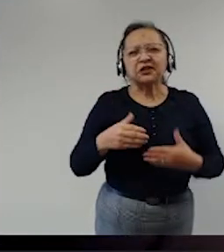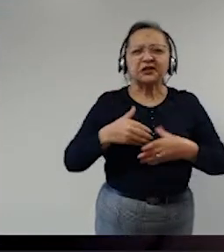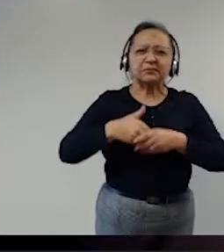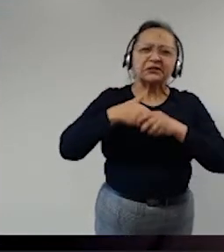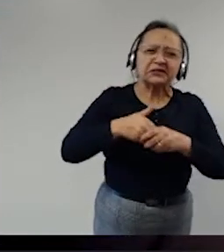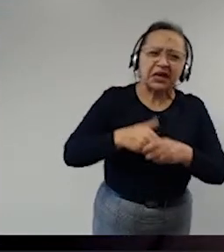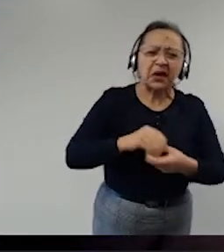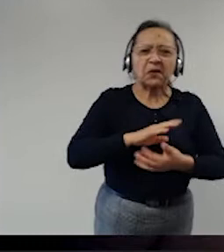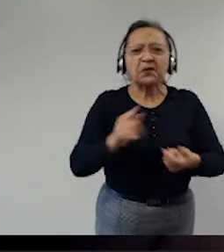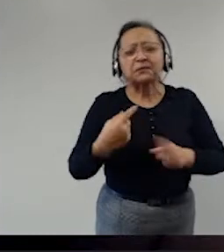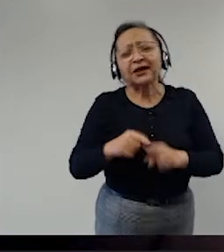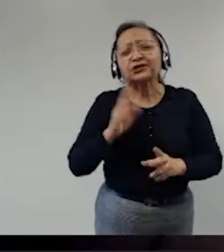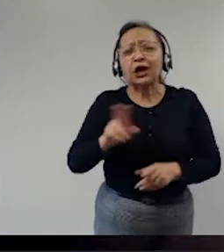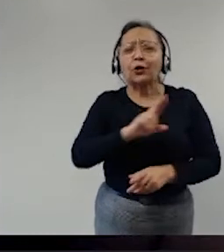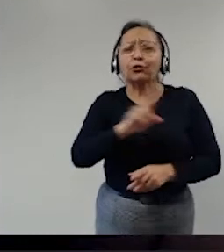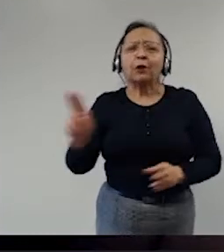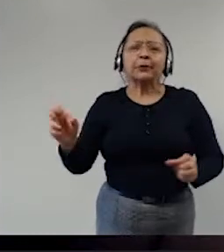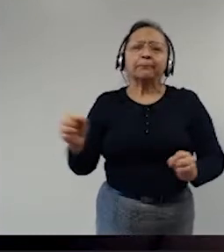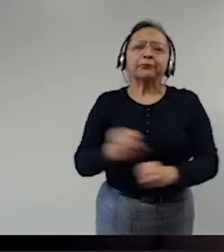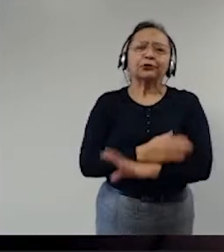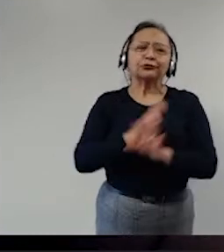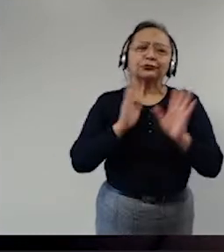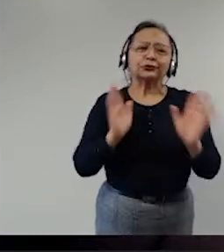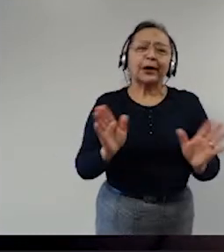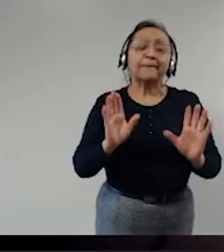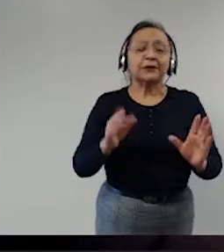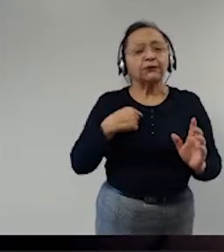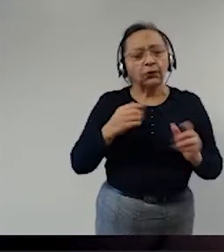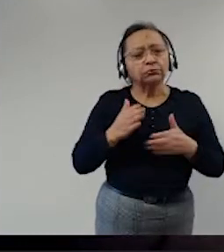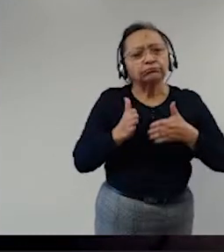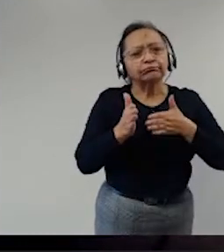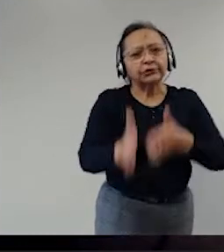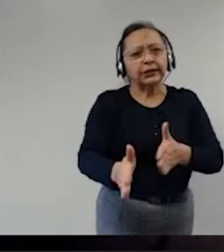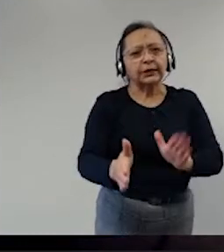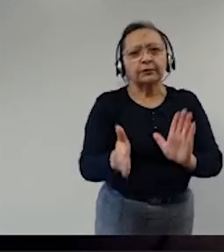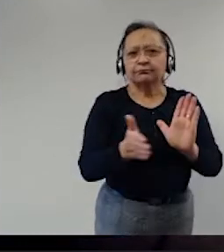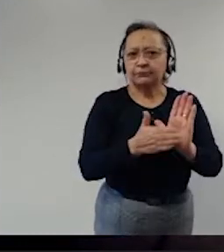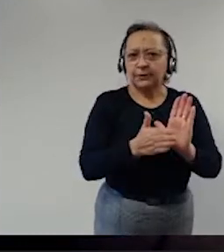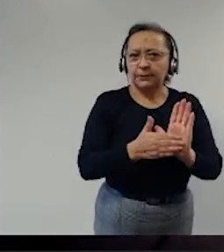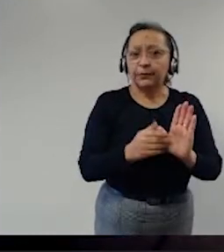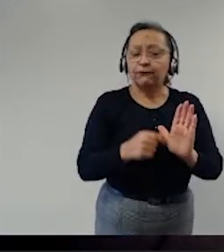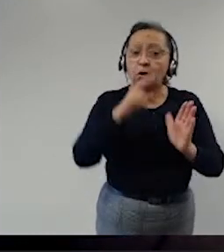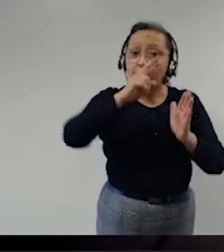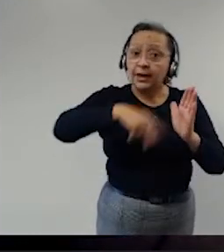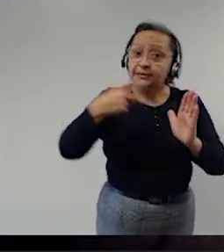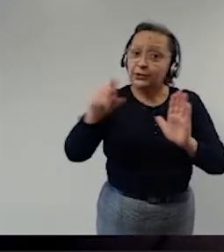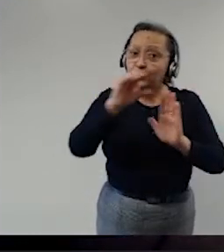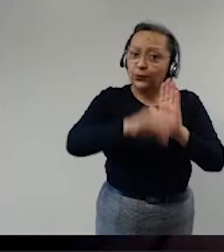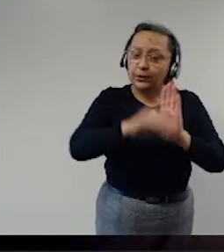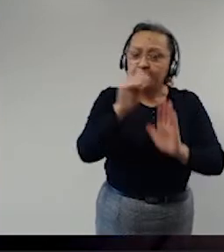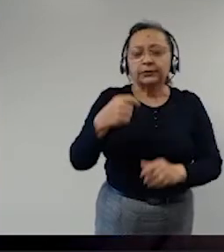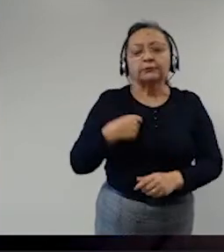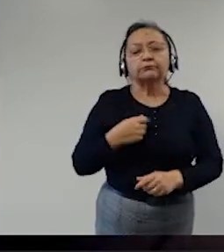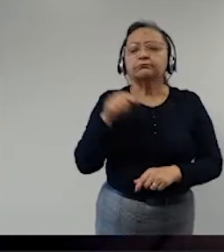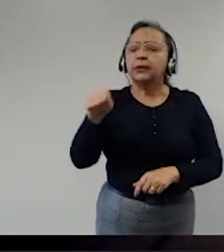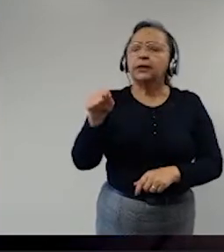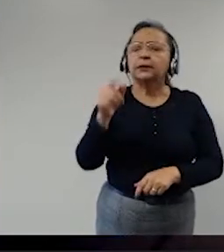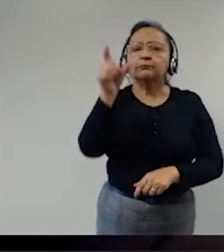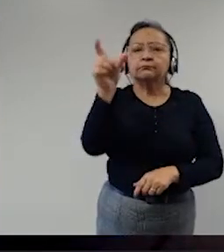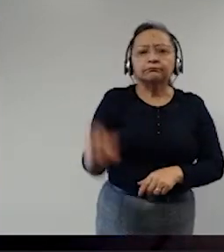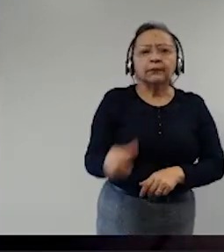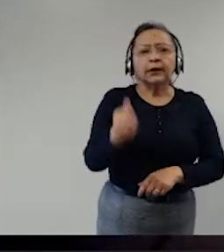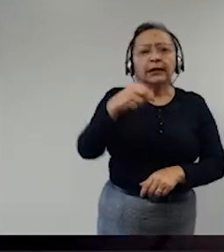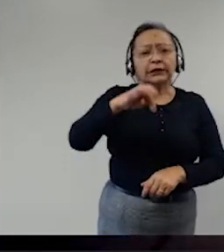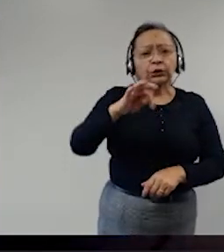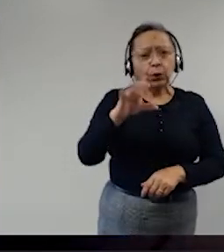nome fala por si mesmo, mas vou seguir o protocolo e vou ler aqui seu currículo, querido amigo. Antônio Carlos de